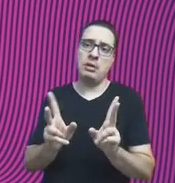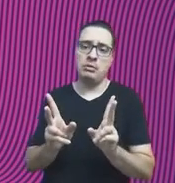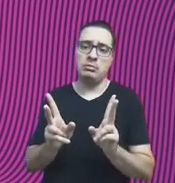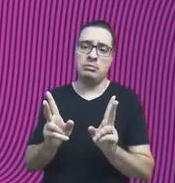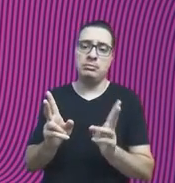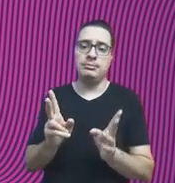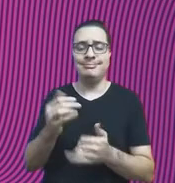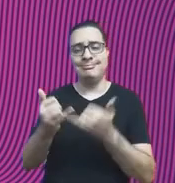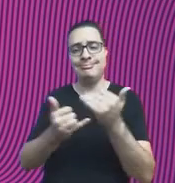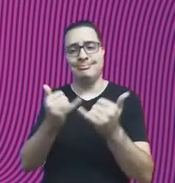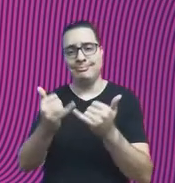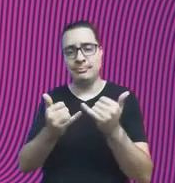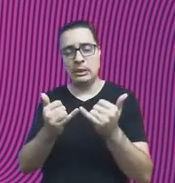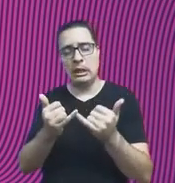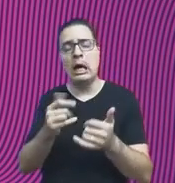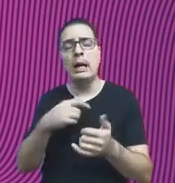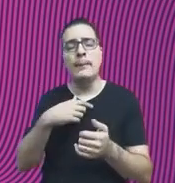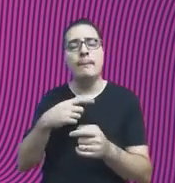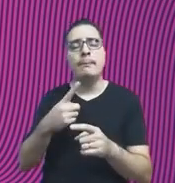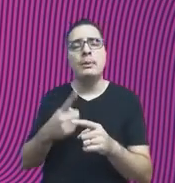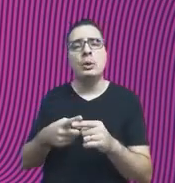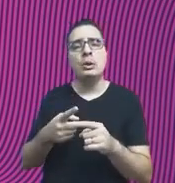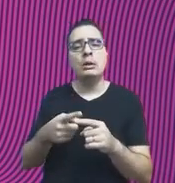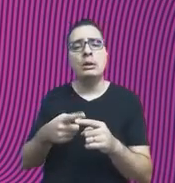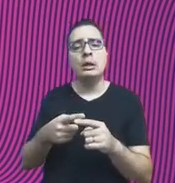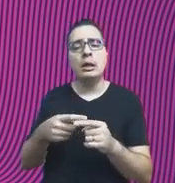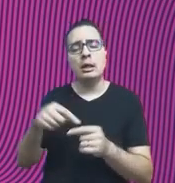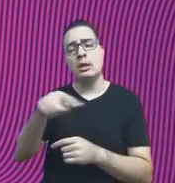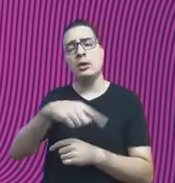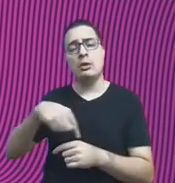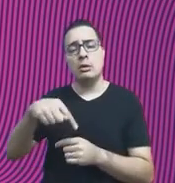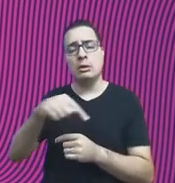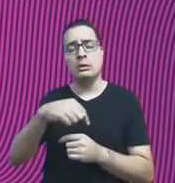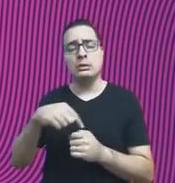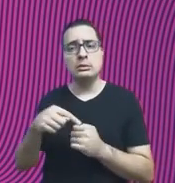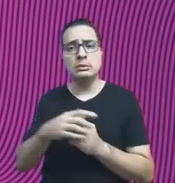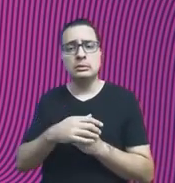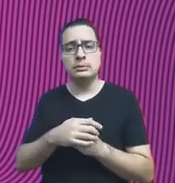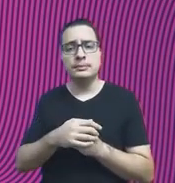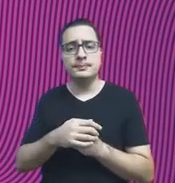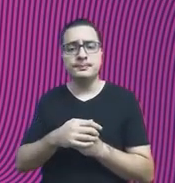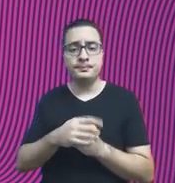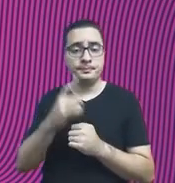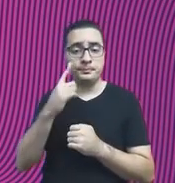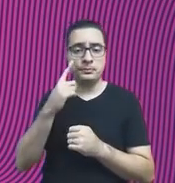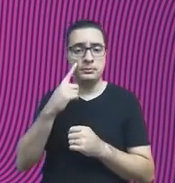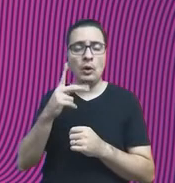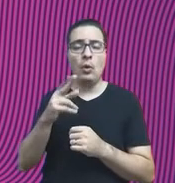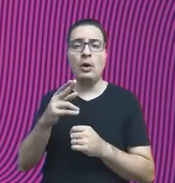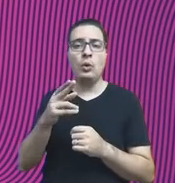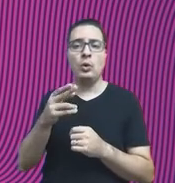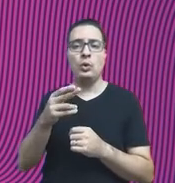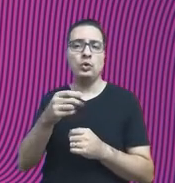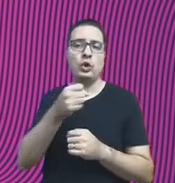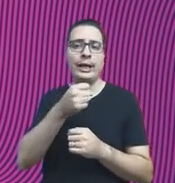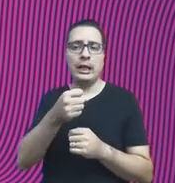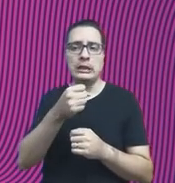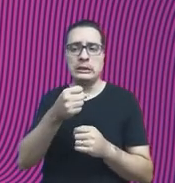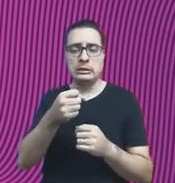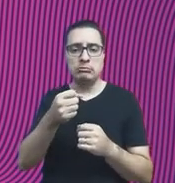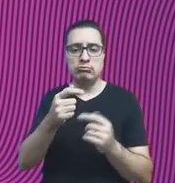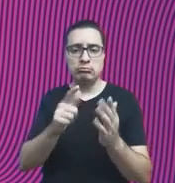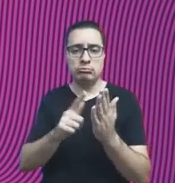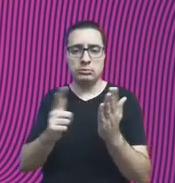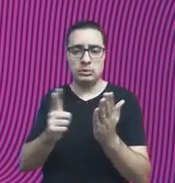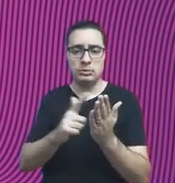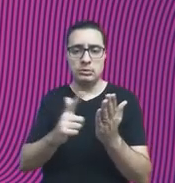por que que a gente... E eu estou indo para um exemplo bem... Uma coisa de jornalista, né? Hotel tem estrela, hospital